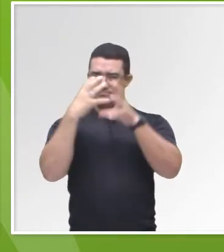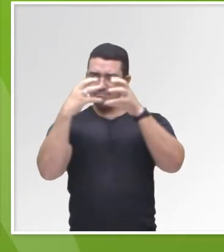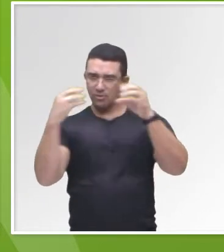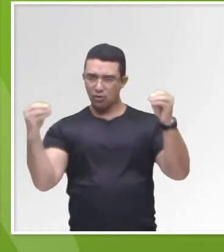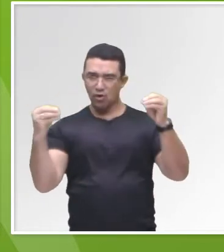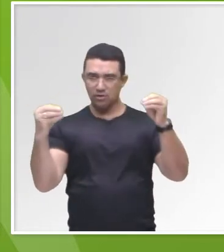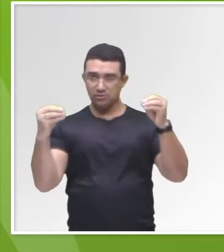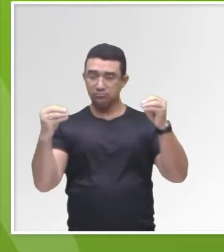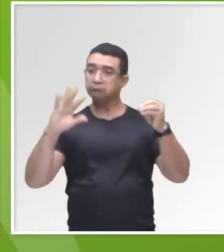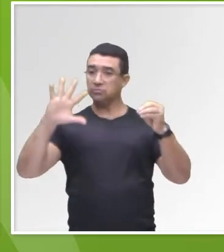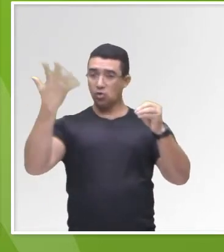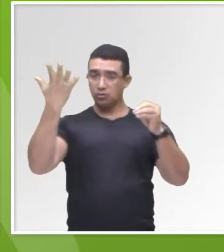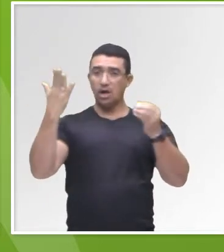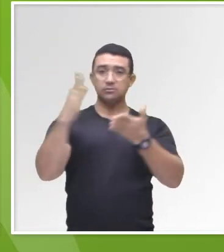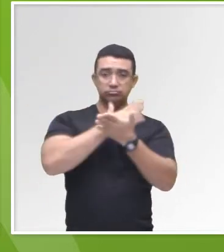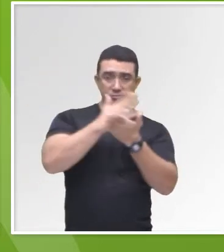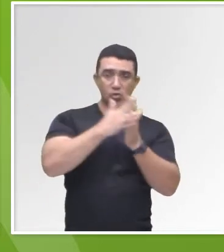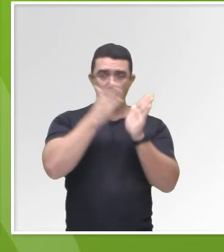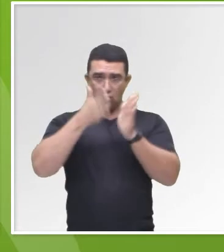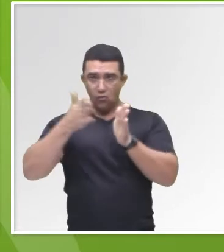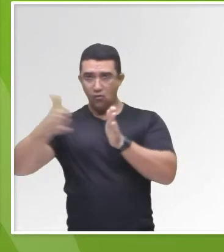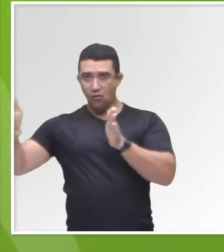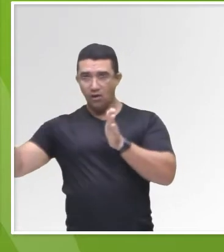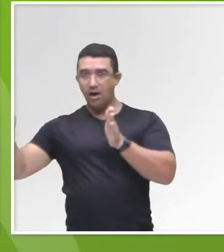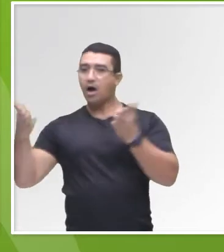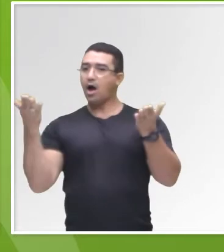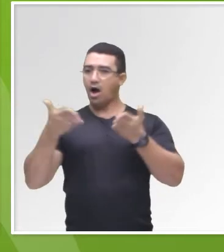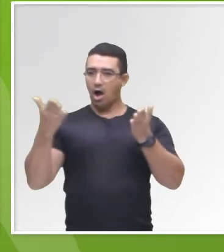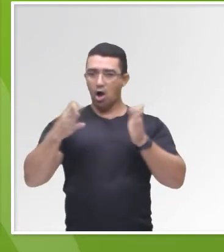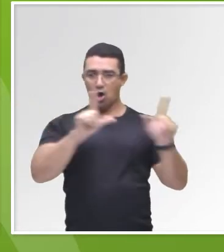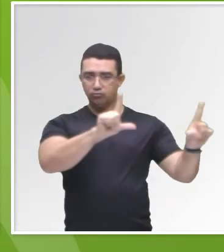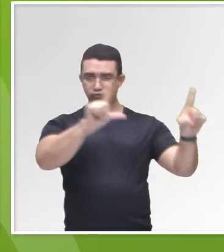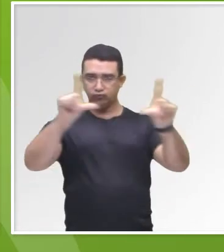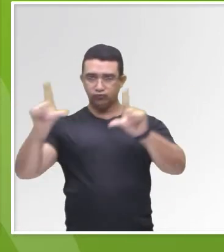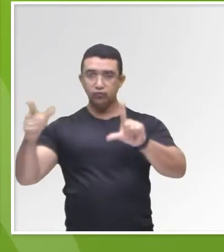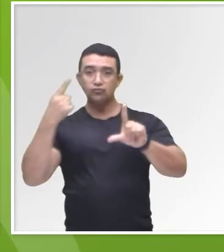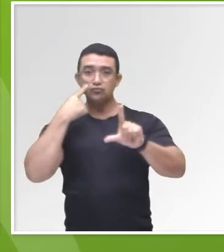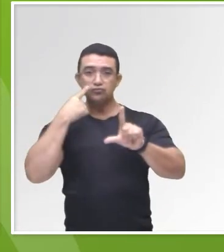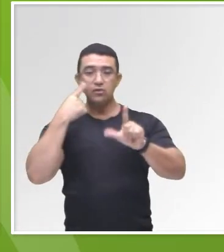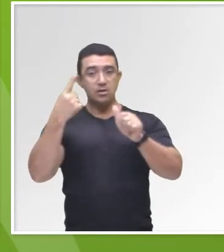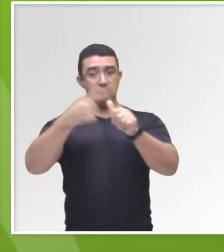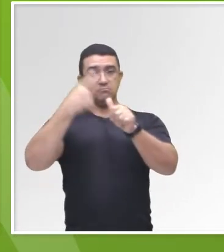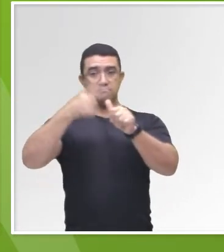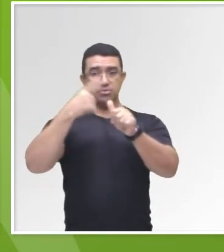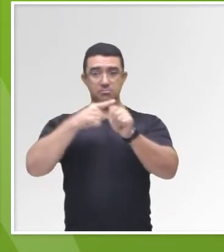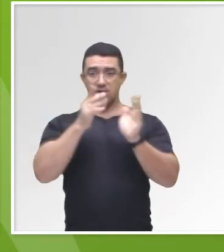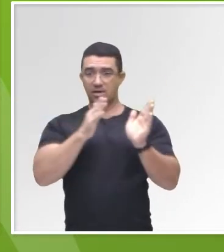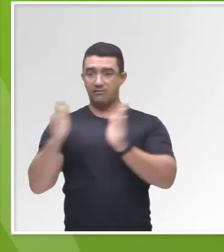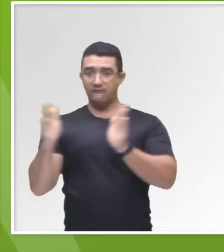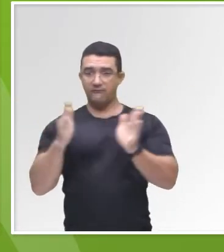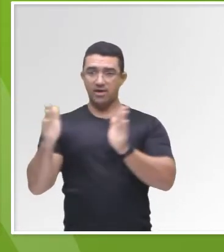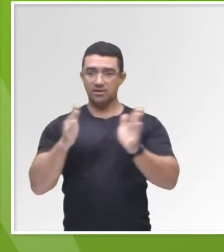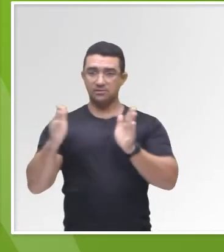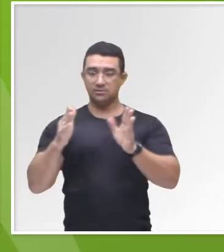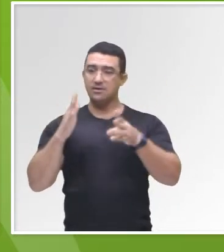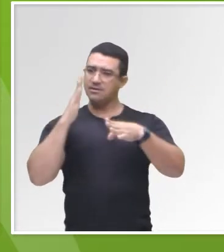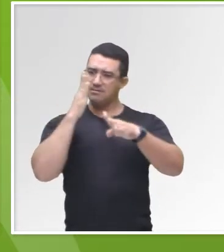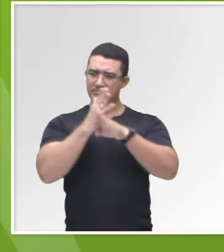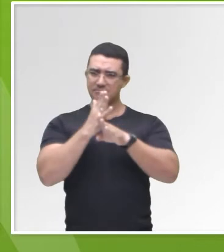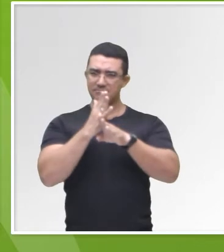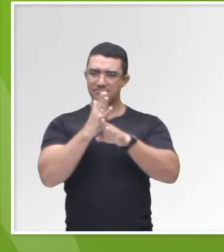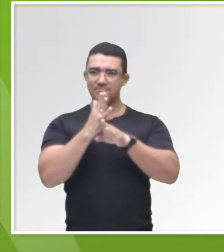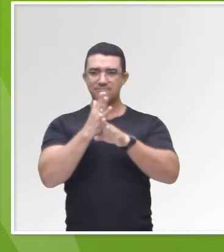que a gente vai conhecer com detalhes a partir dessa próxima imagem, onde a gente já tem aí a primeira fase da mitose, né, que